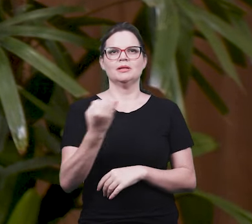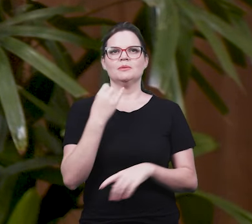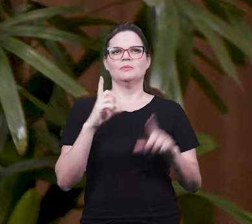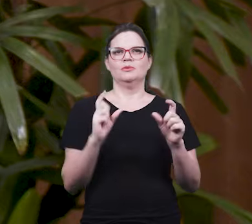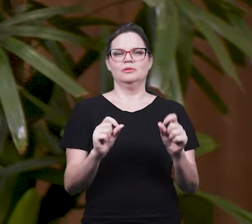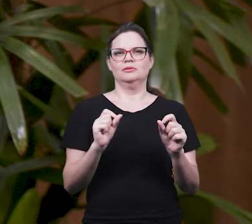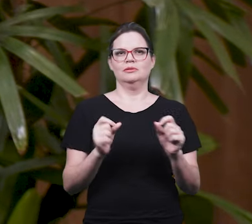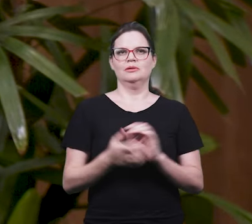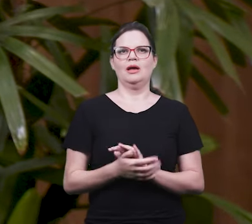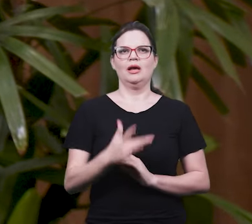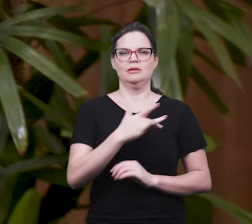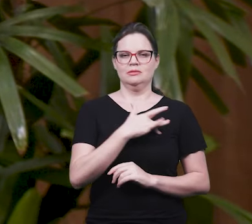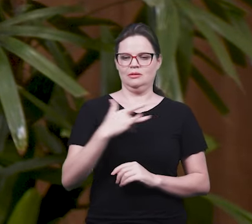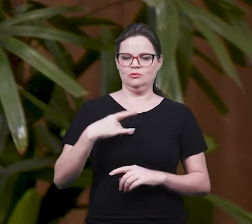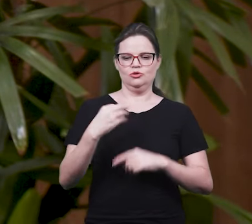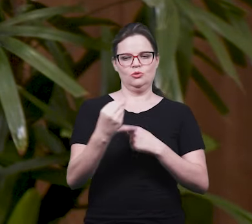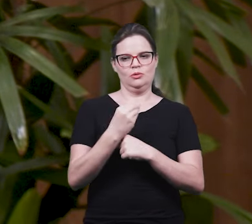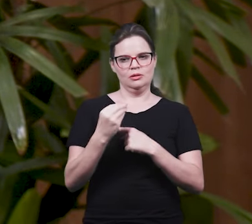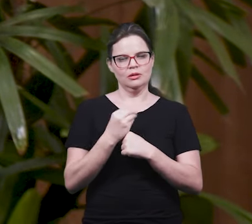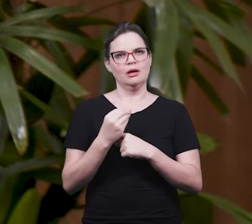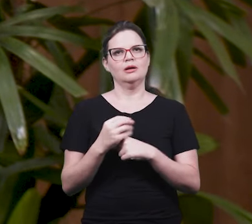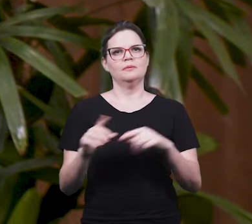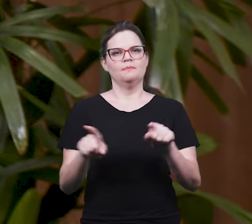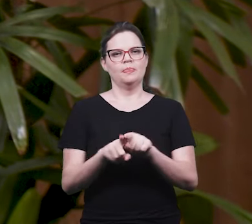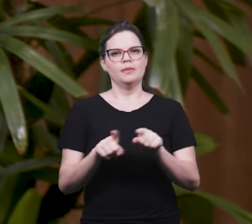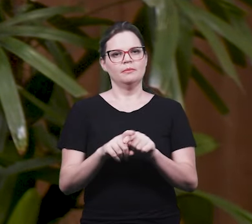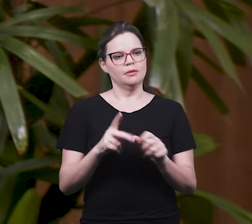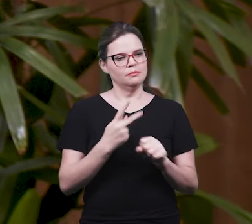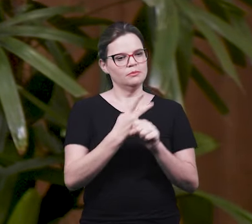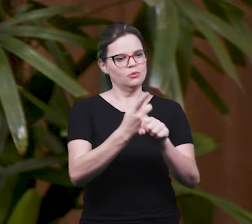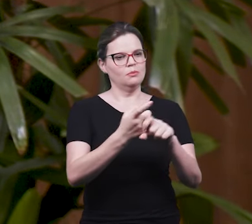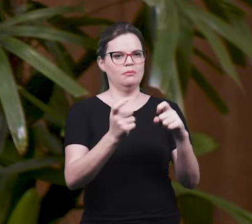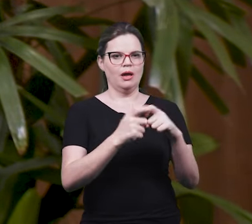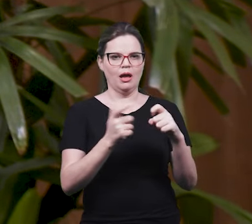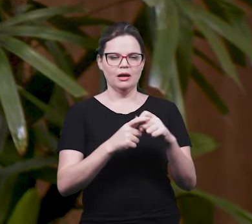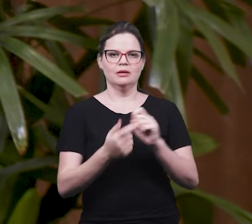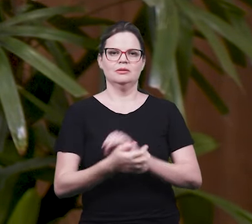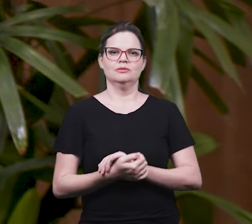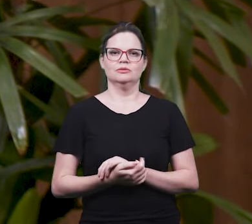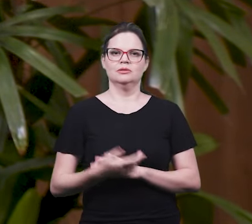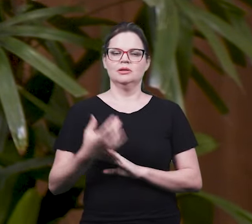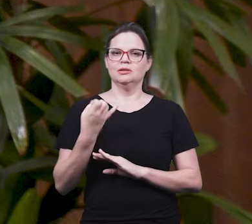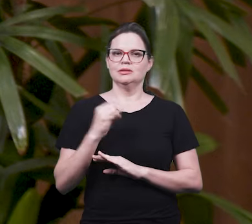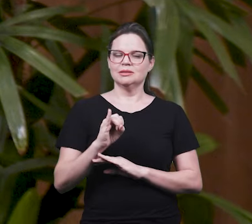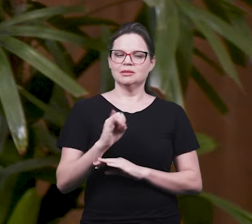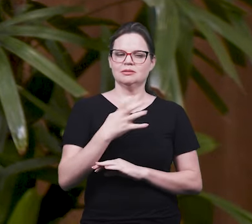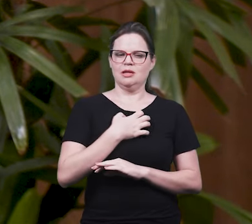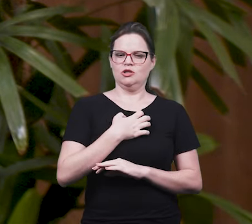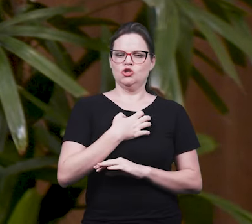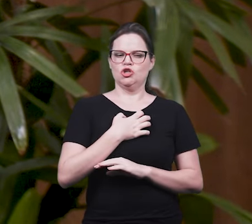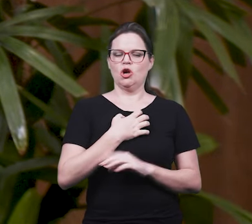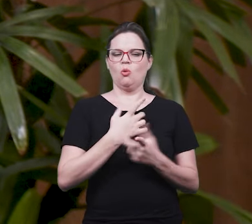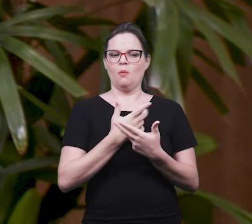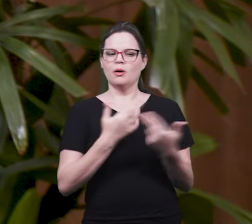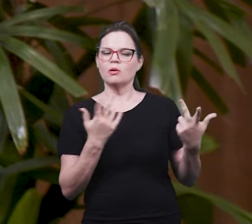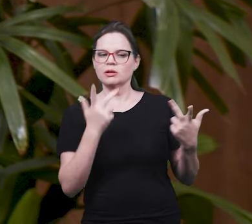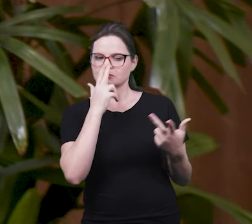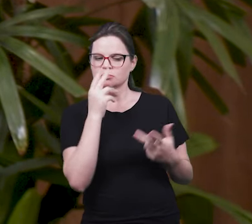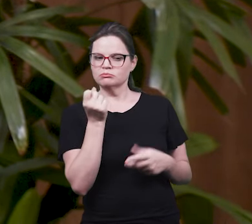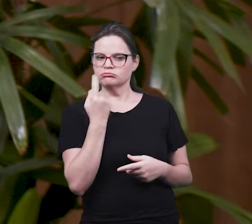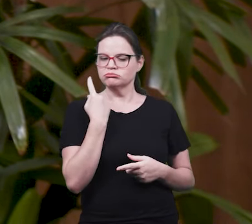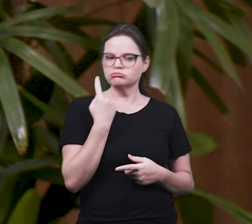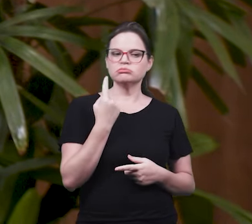importante é sempre, né, se cuidar, procurar um atendimento médico em caso, né, desses sintomas ou de qualquer outro